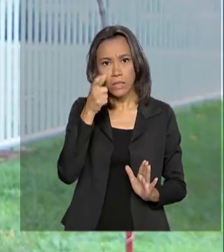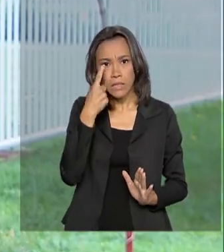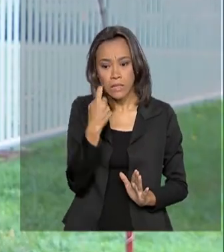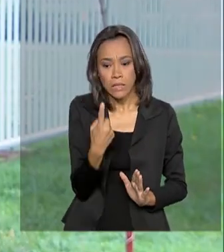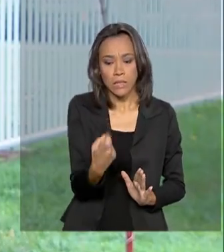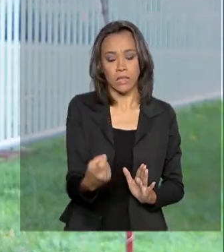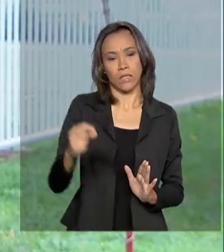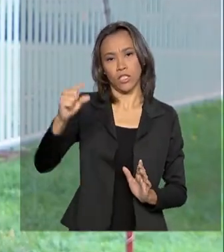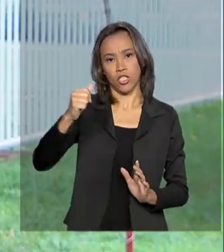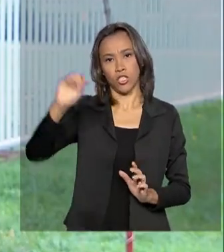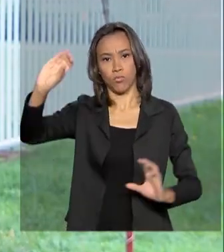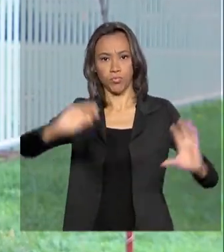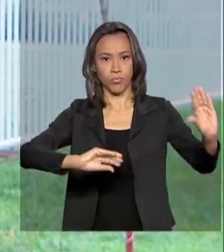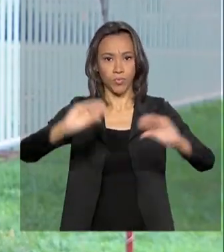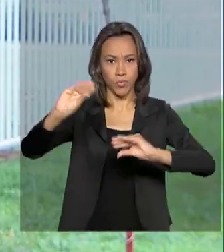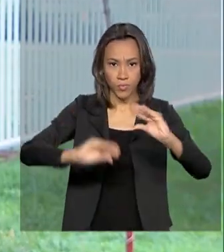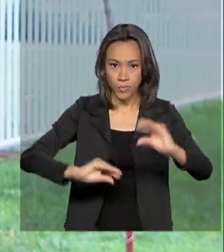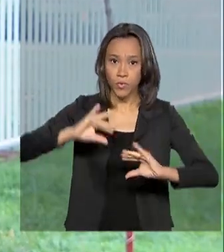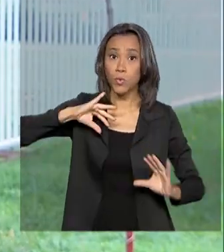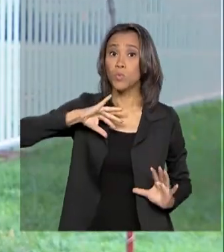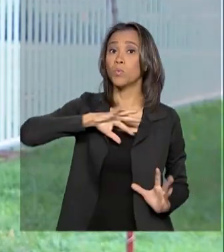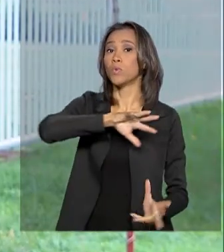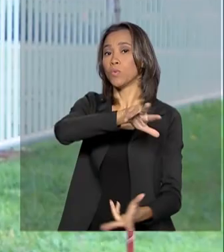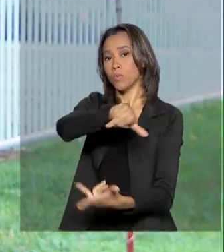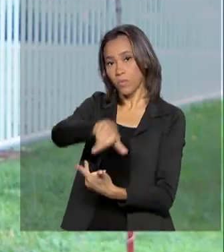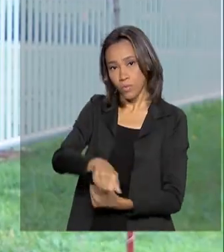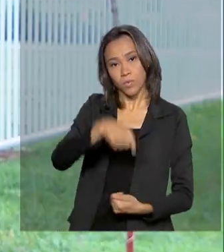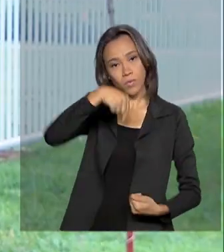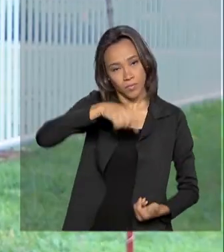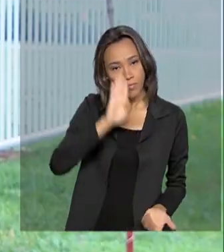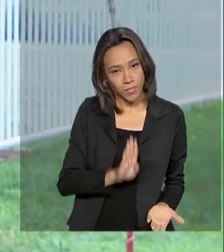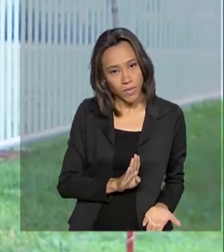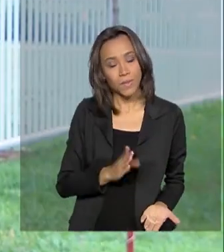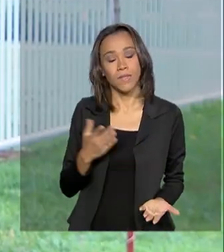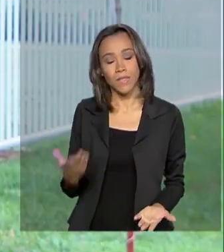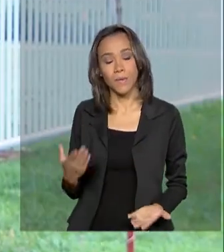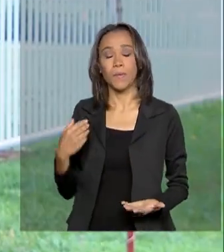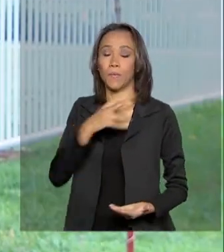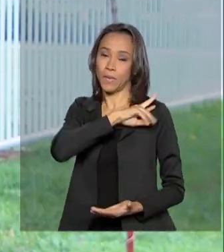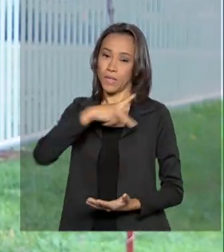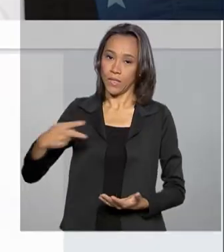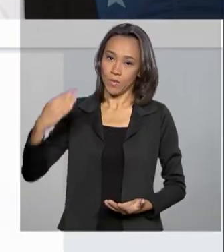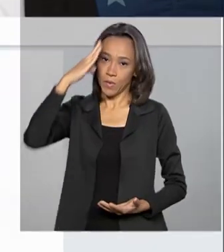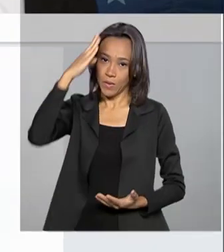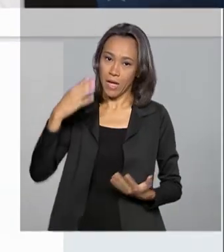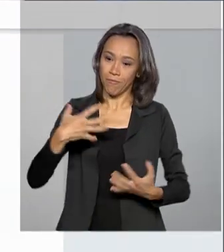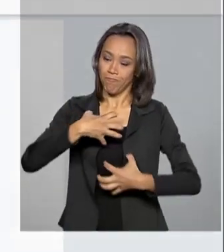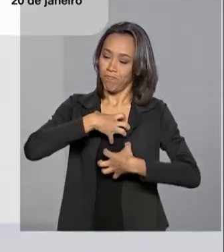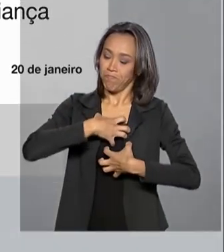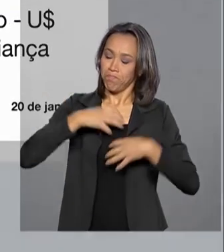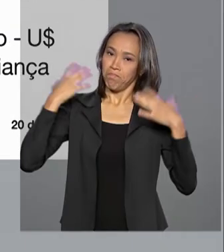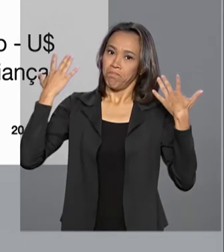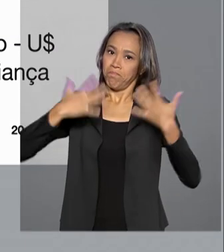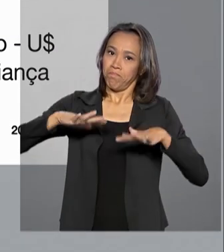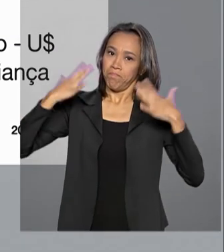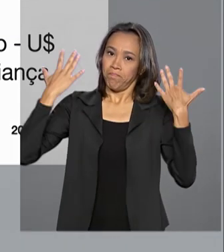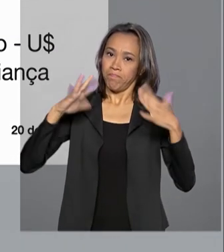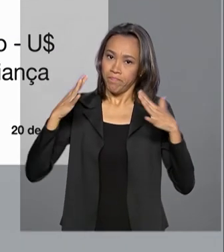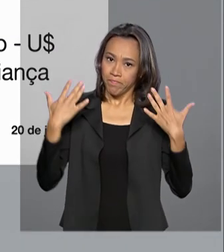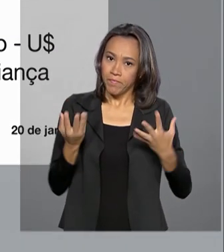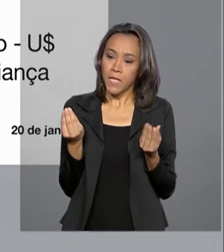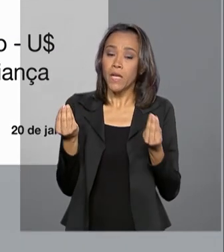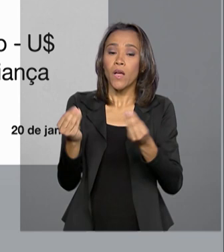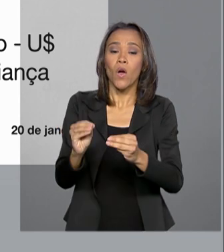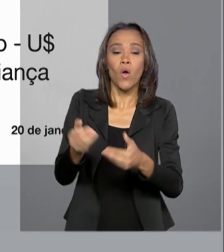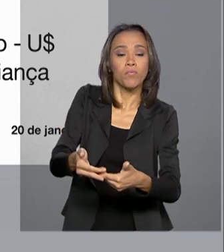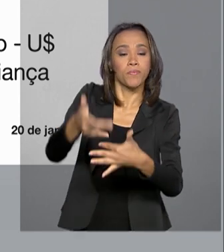estrangeiros no mundo no ano passado o presidente a impulsionar o comemorou e pelas redes sociais ele disse que